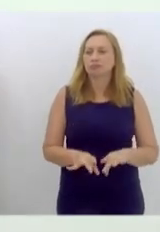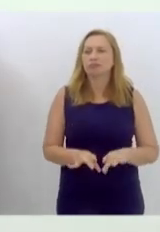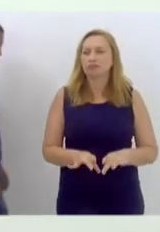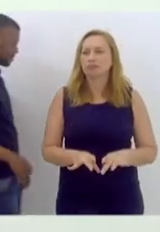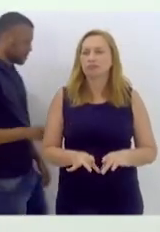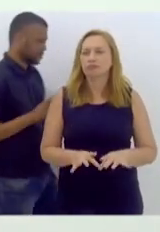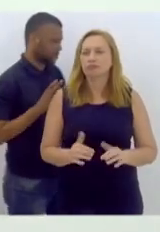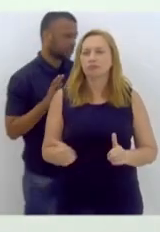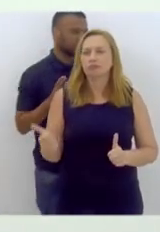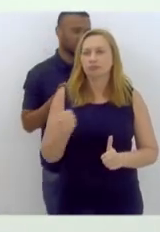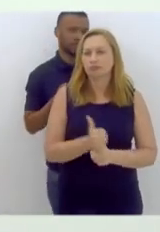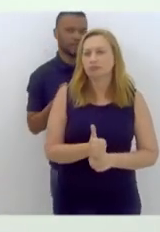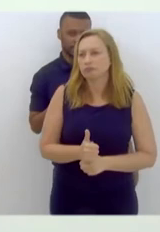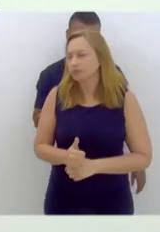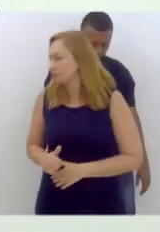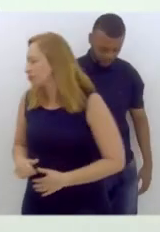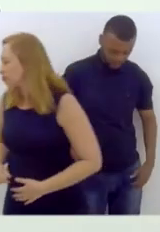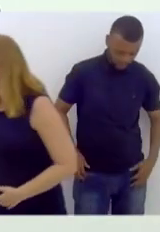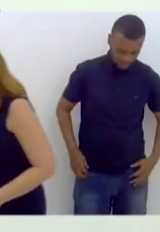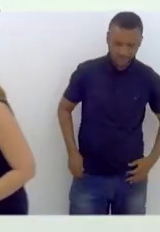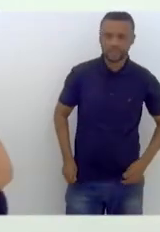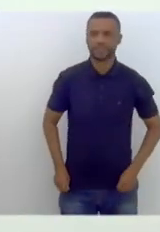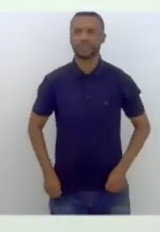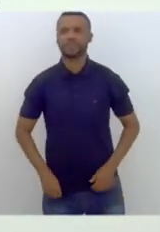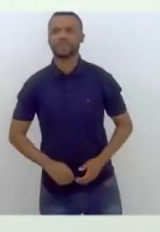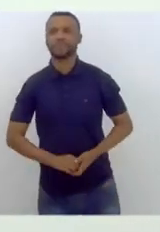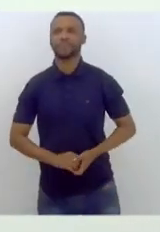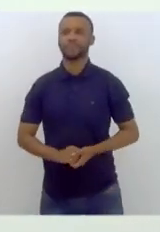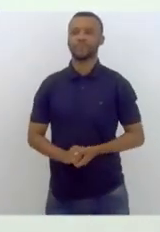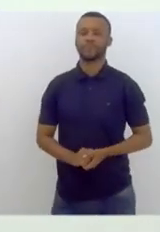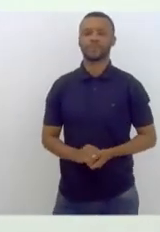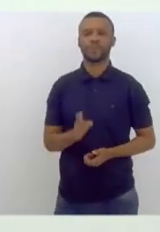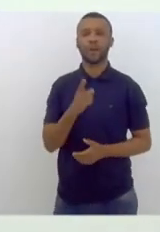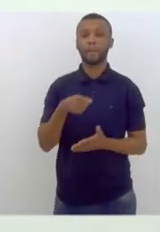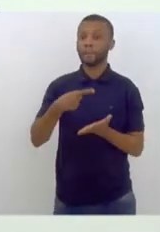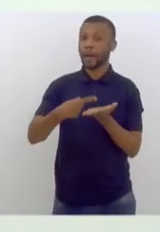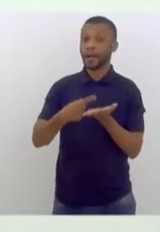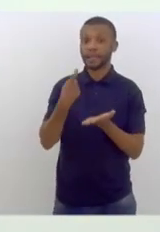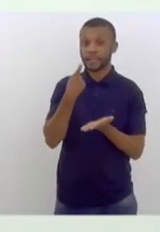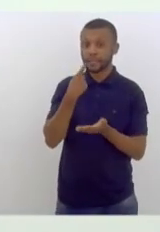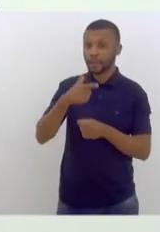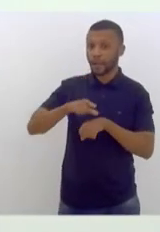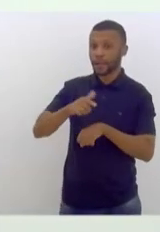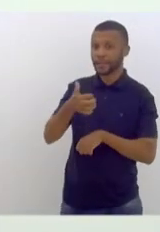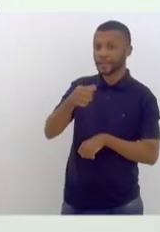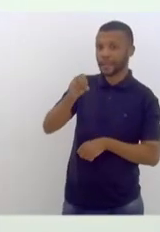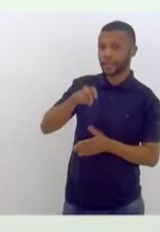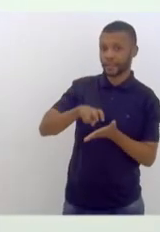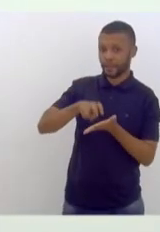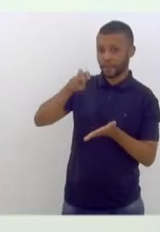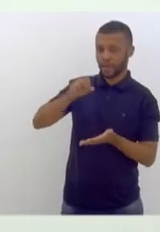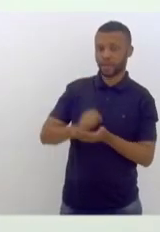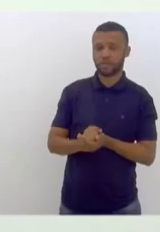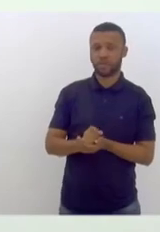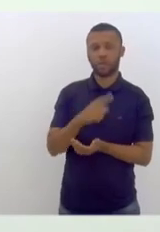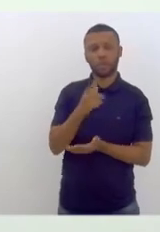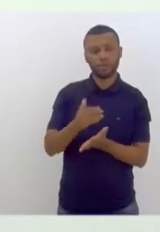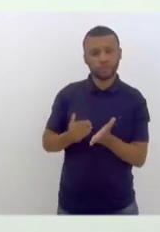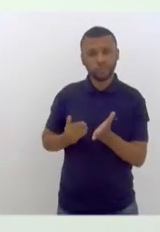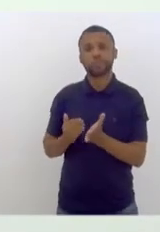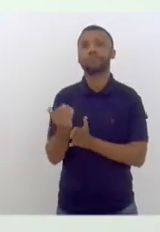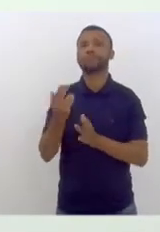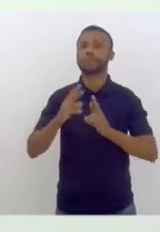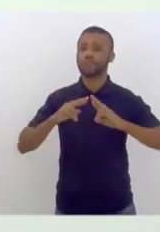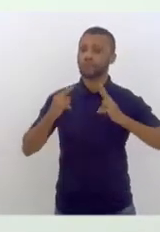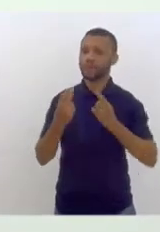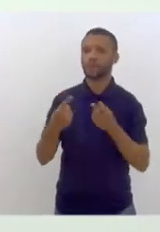essa audiência pública e marca a sexta-feira às 10 horas como data de reinício dessa audiência